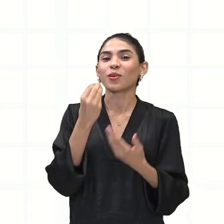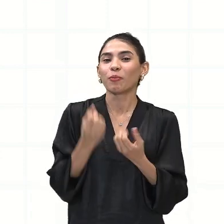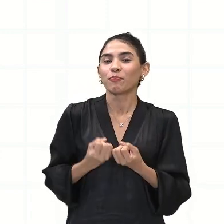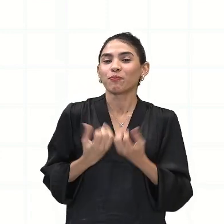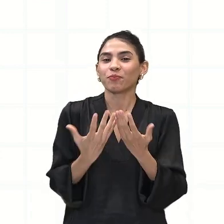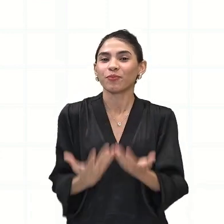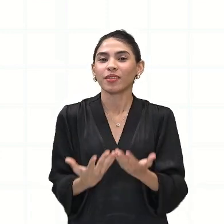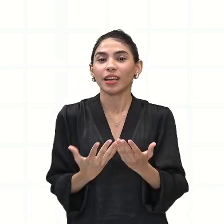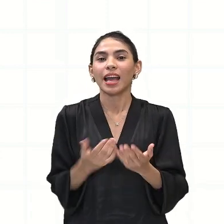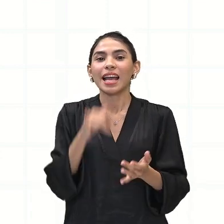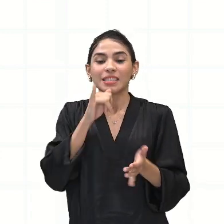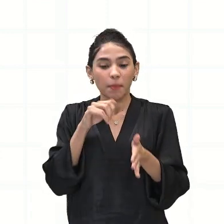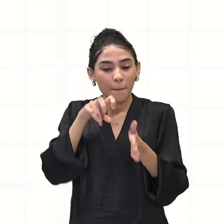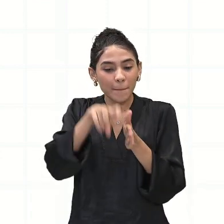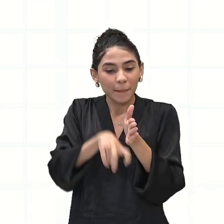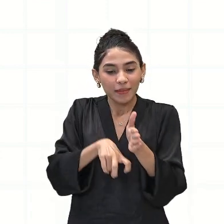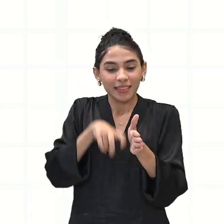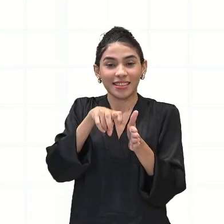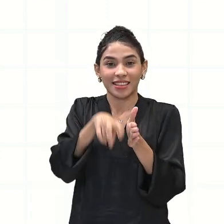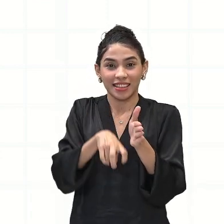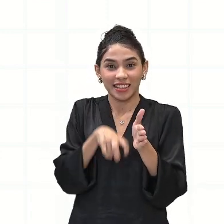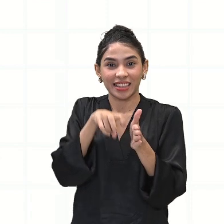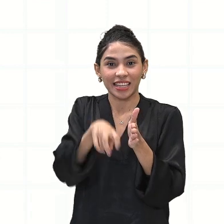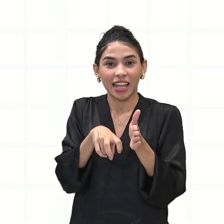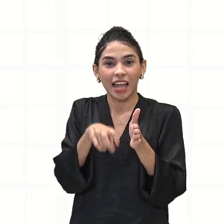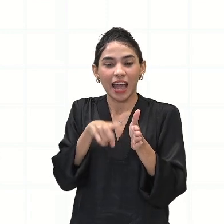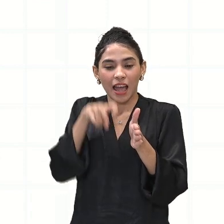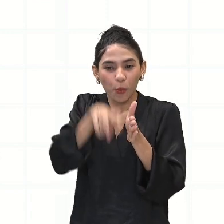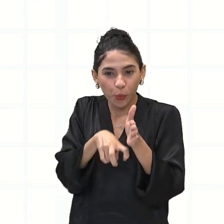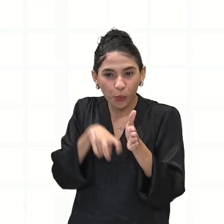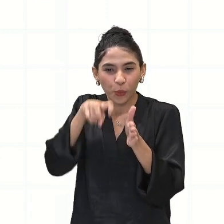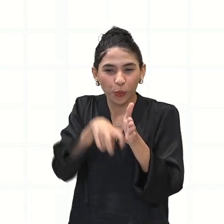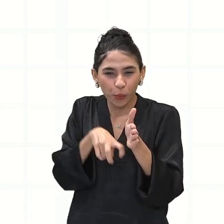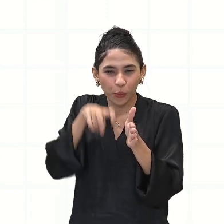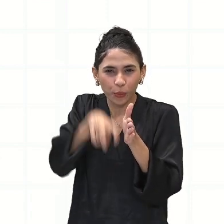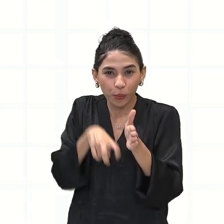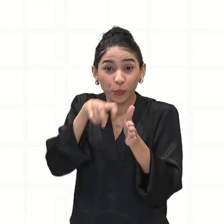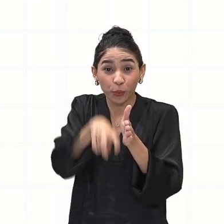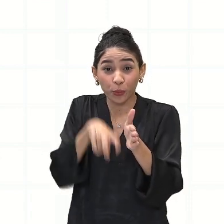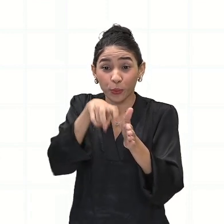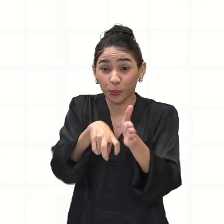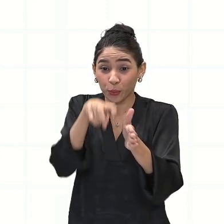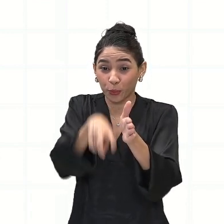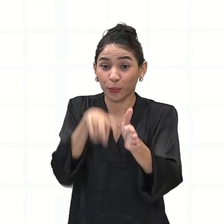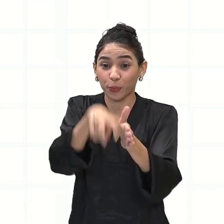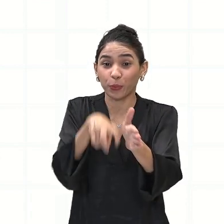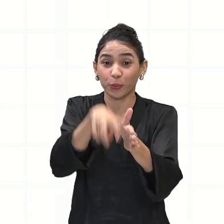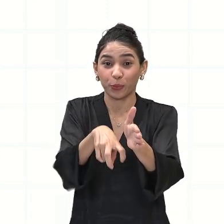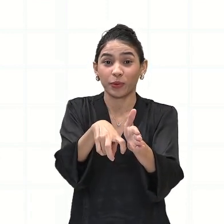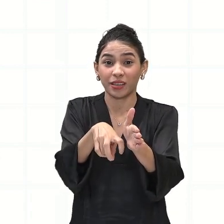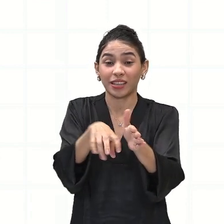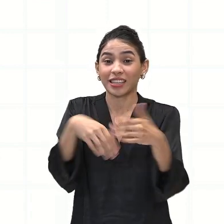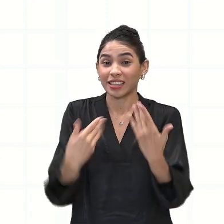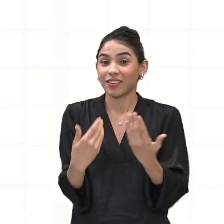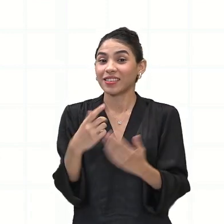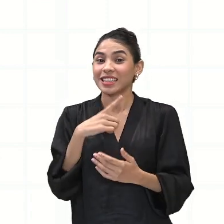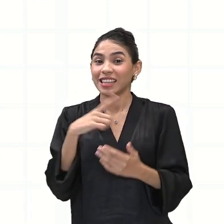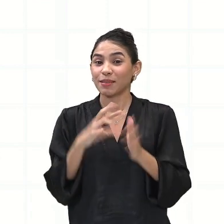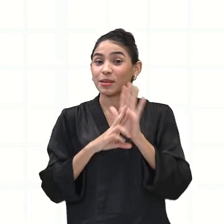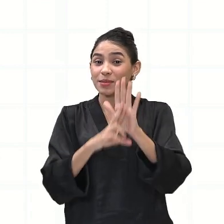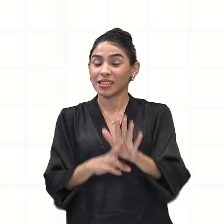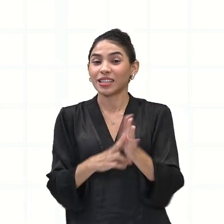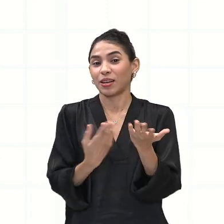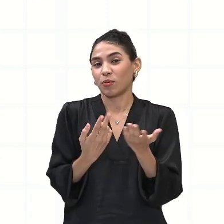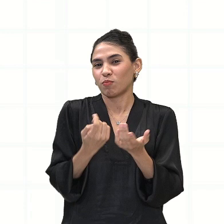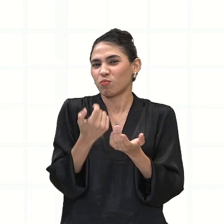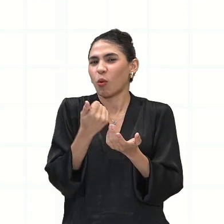um trem que está acelerando cada vez mais, ele faz ali uma representação, sim, um pouquinho